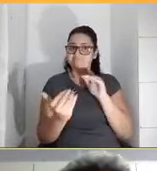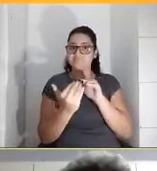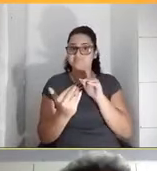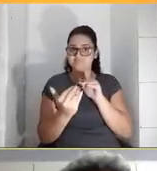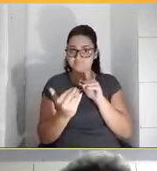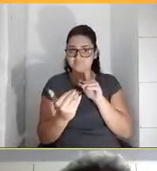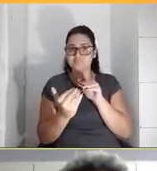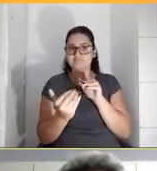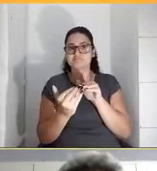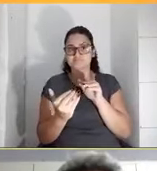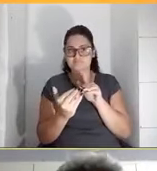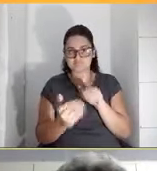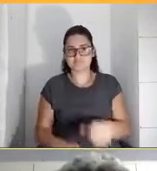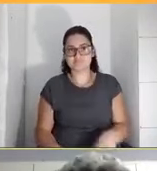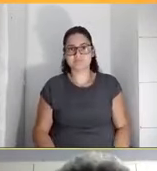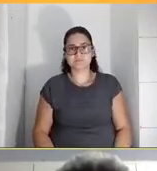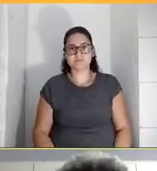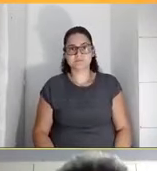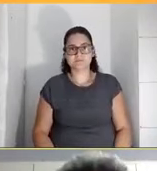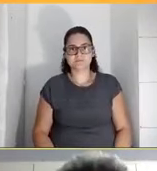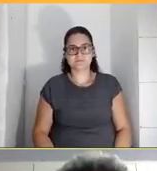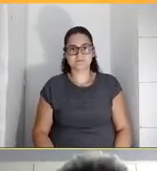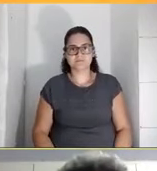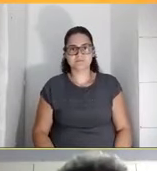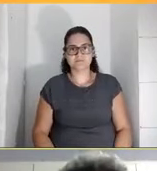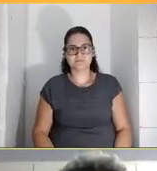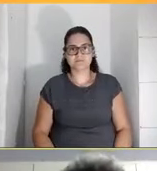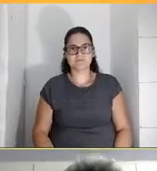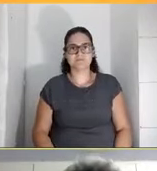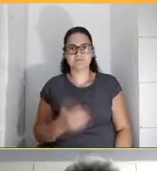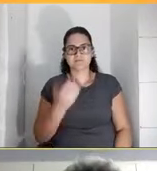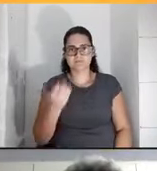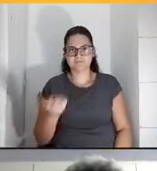Marcelo, agora estou passando para você.